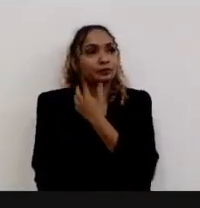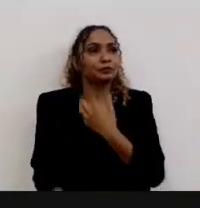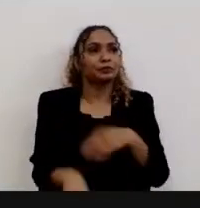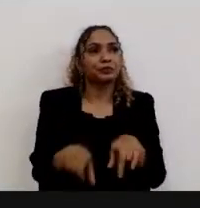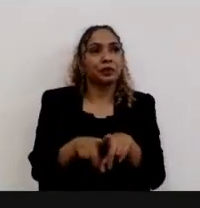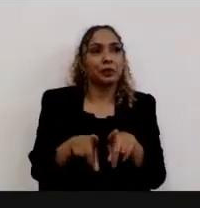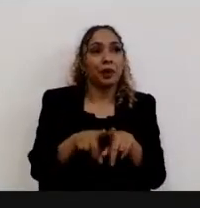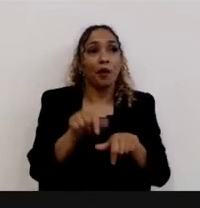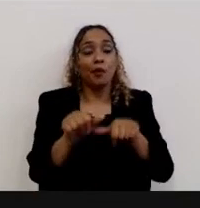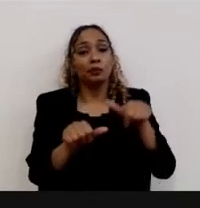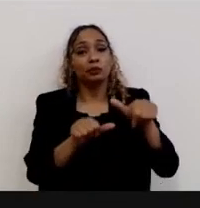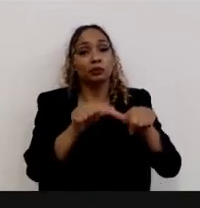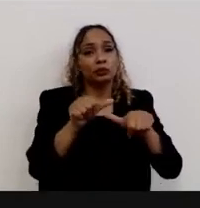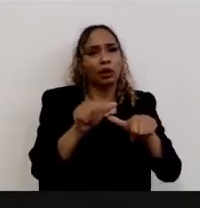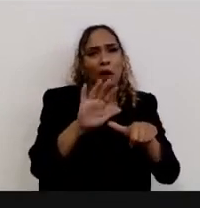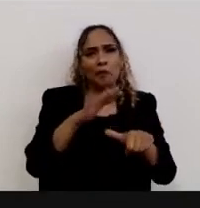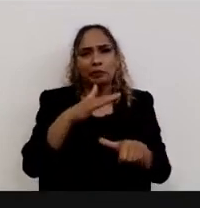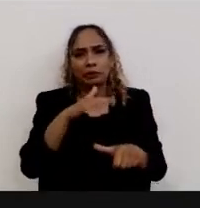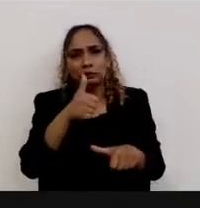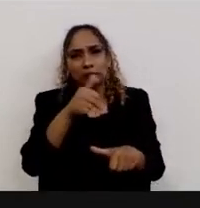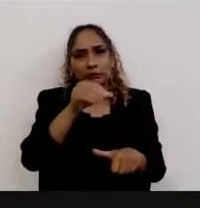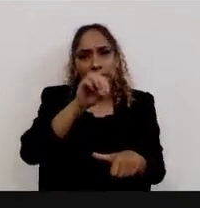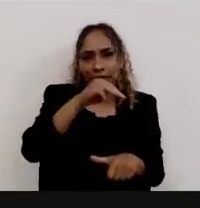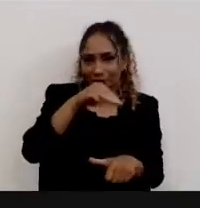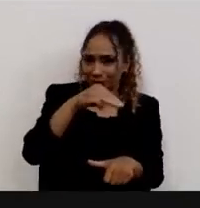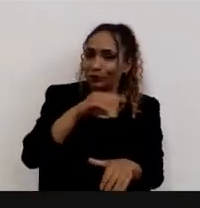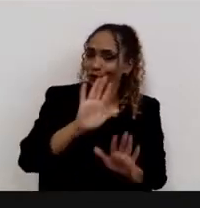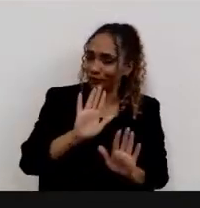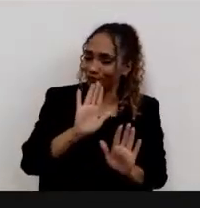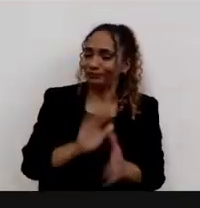Também vou me dar os iguais 10 minutos, tá, pessoal?